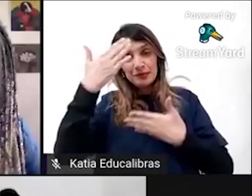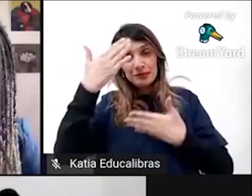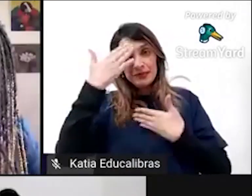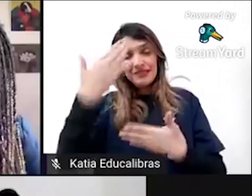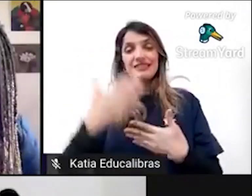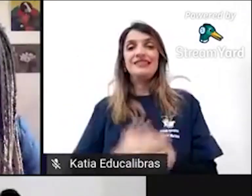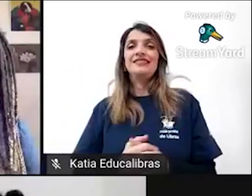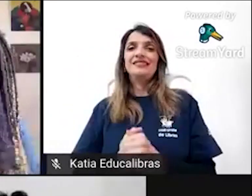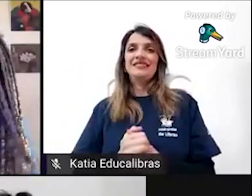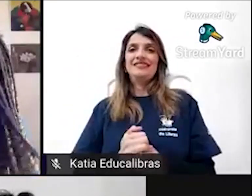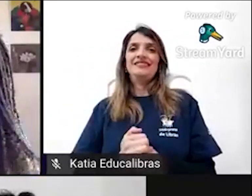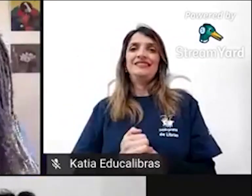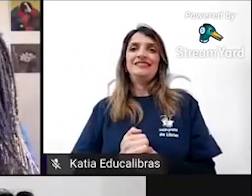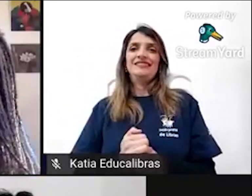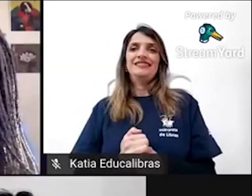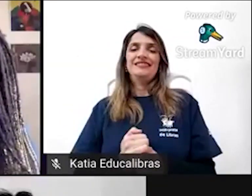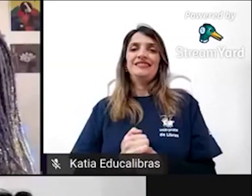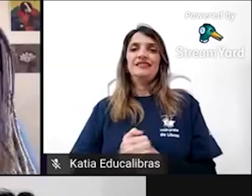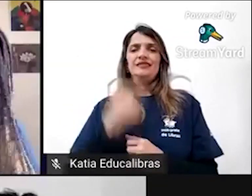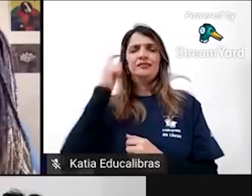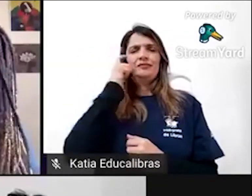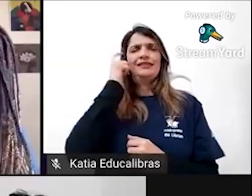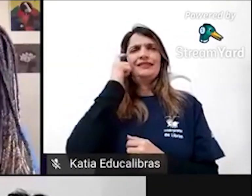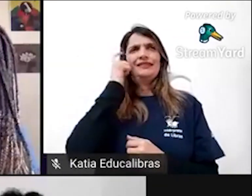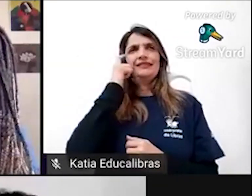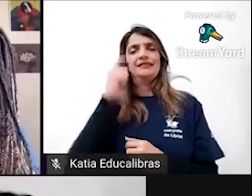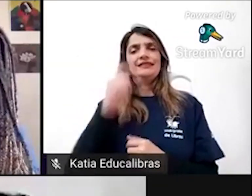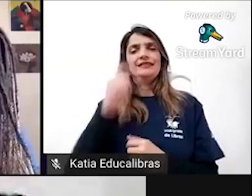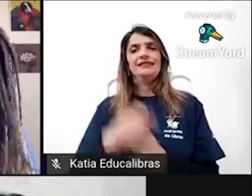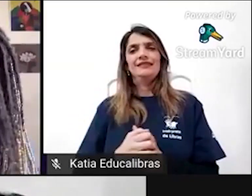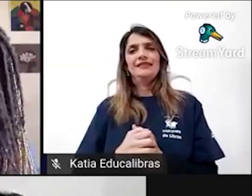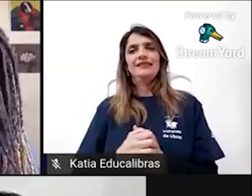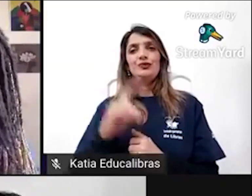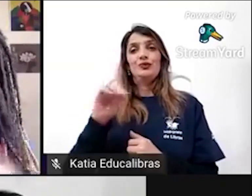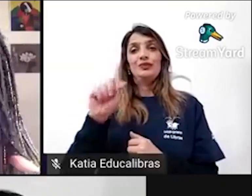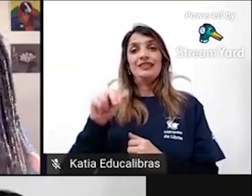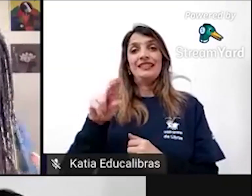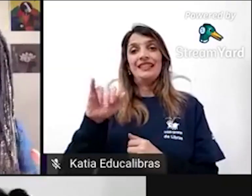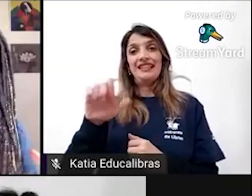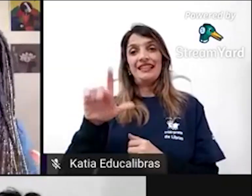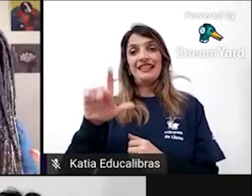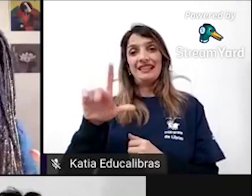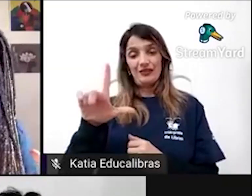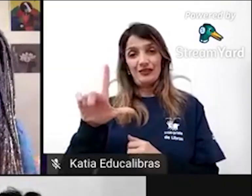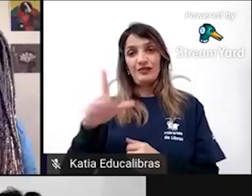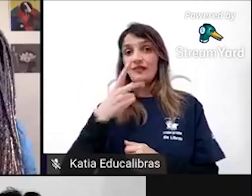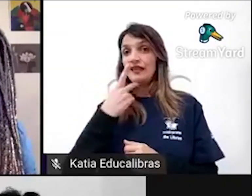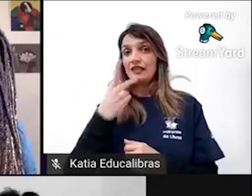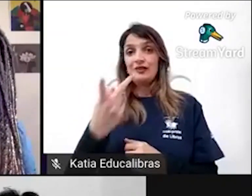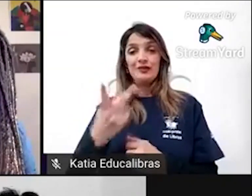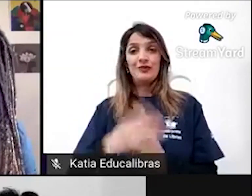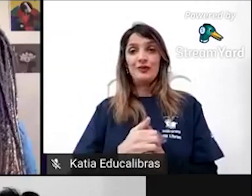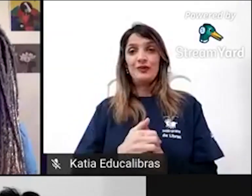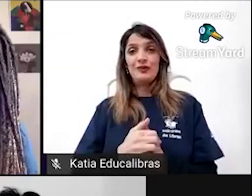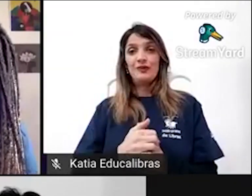o agradecimento, né? E fico pensando nisso que o Daniel traz.